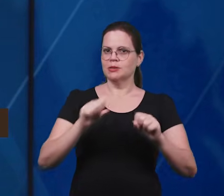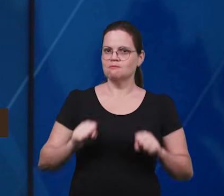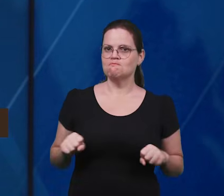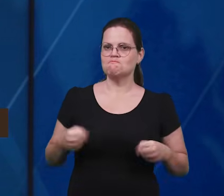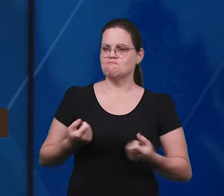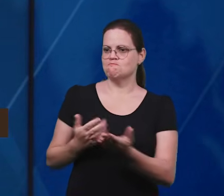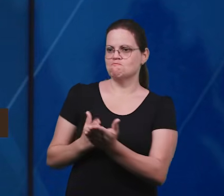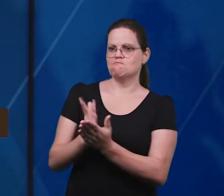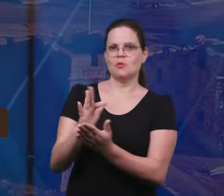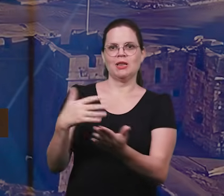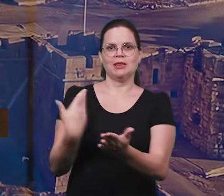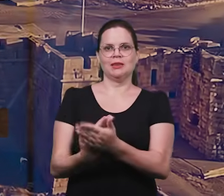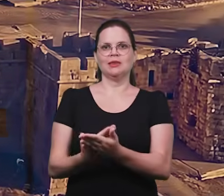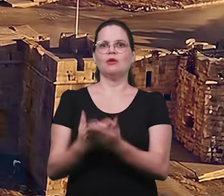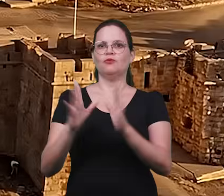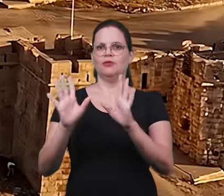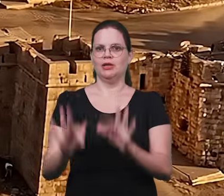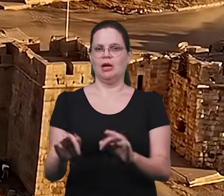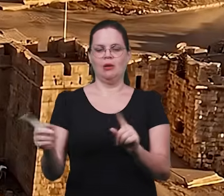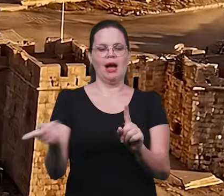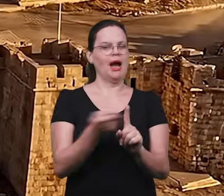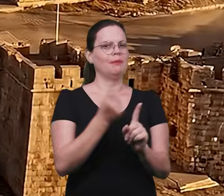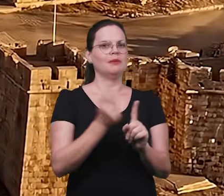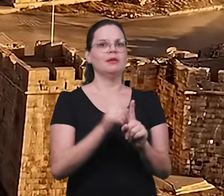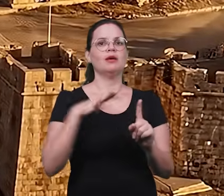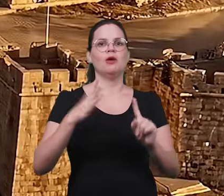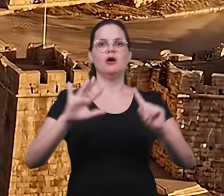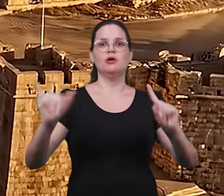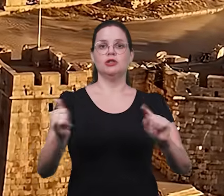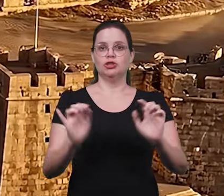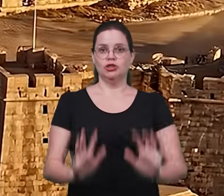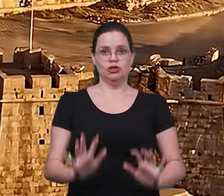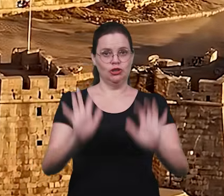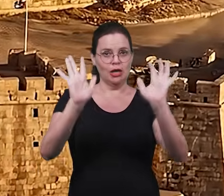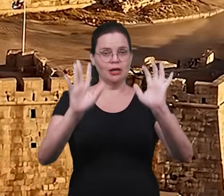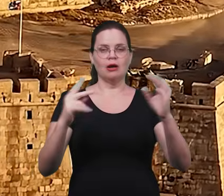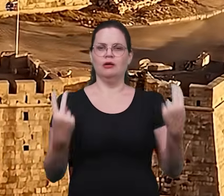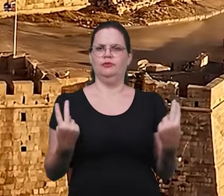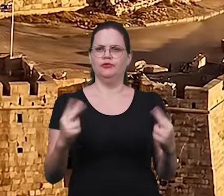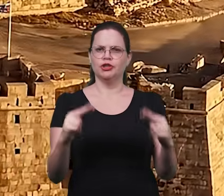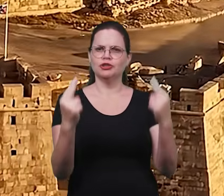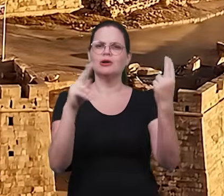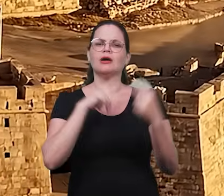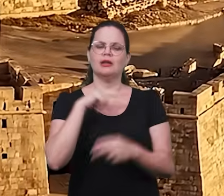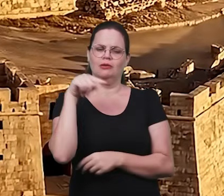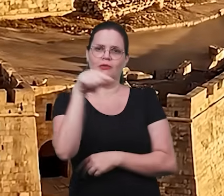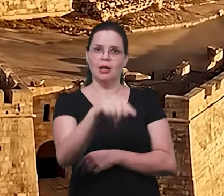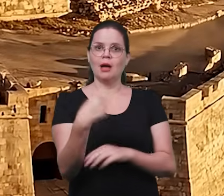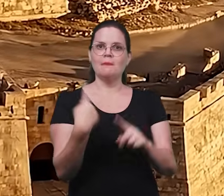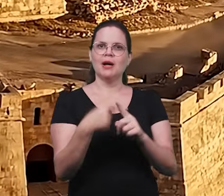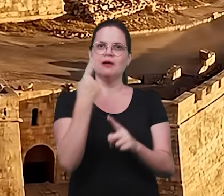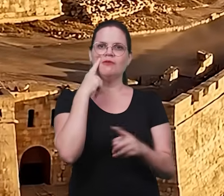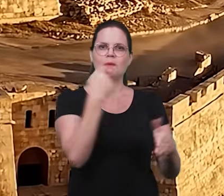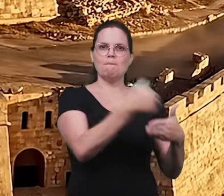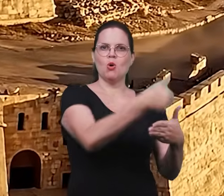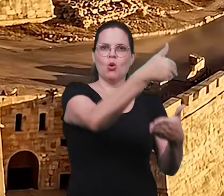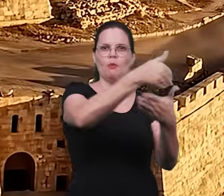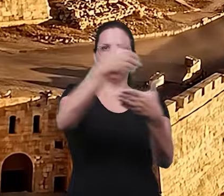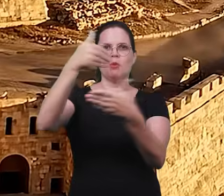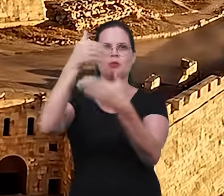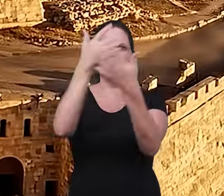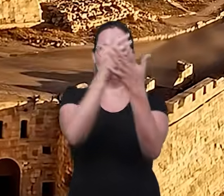foi a vitória sobre Jericó. E ali pôde-se ver ali que a derrota diante